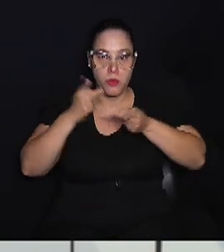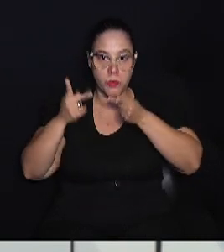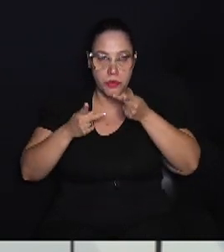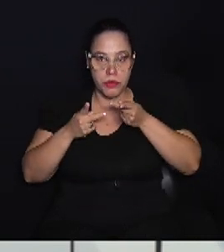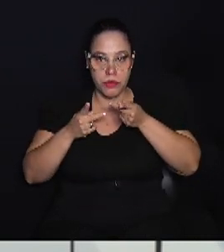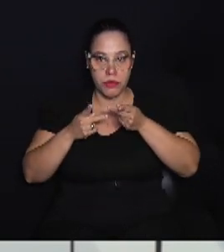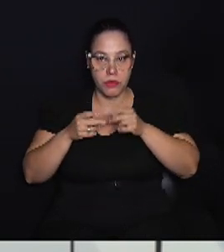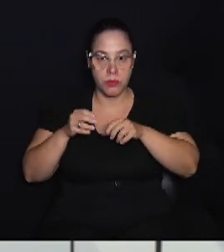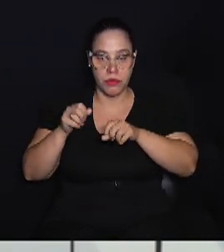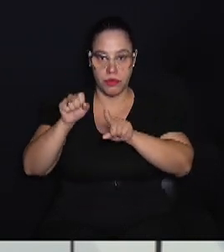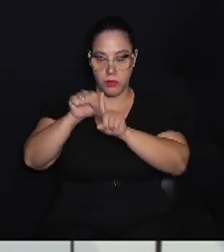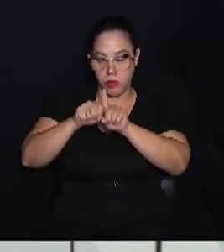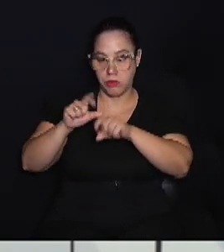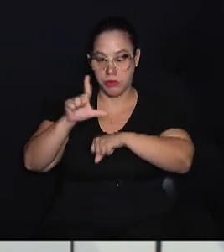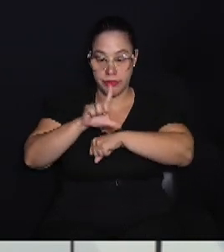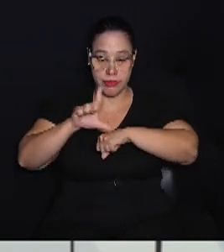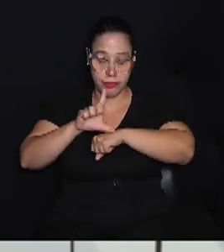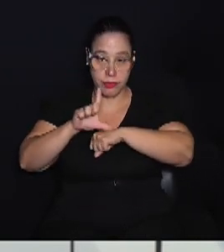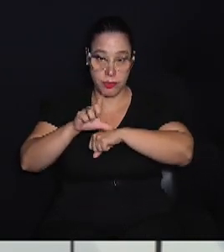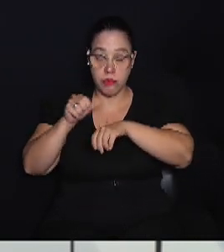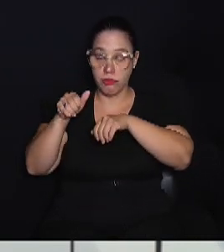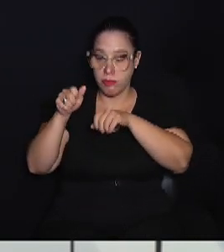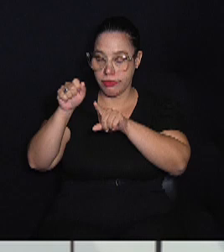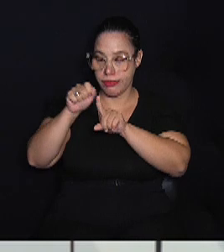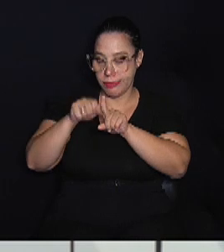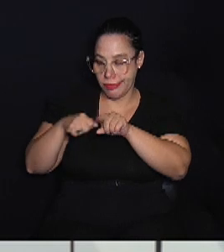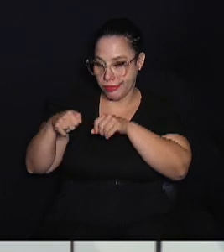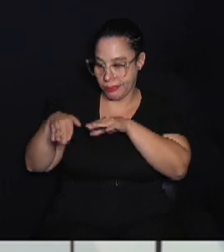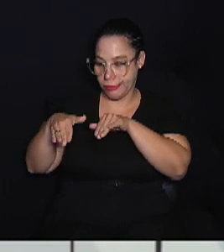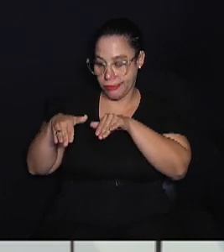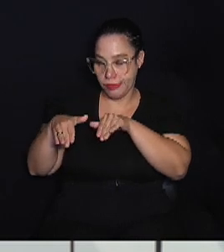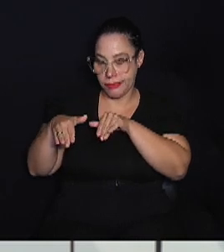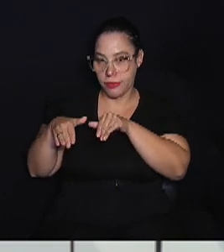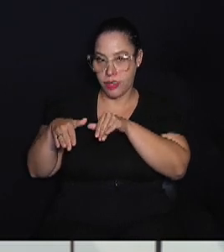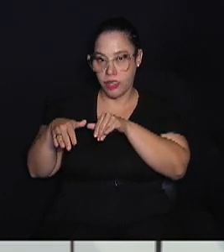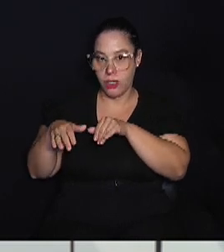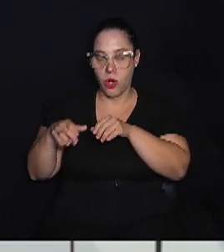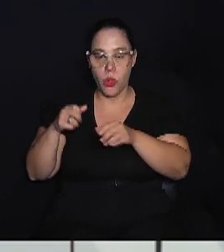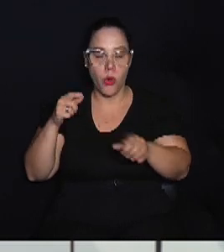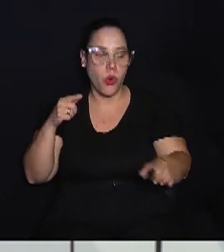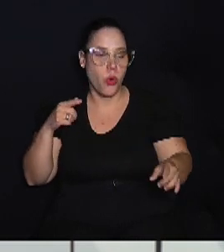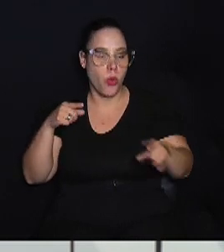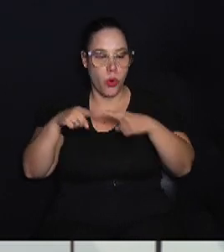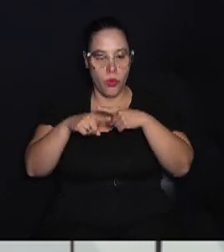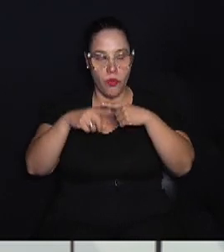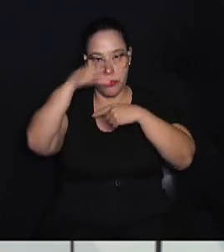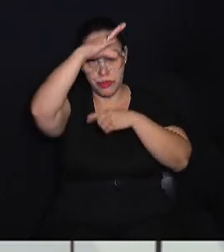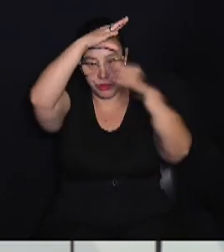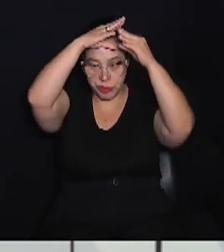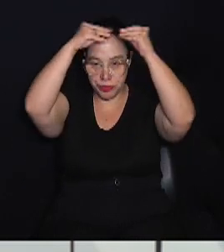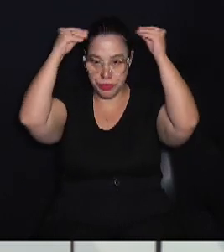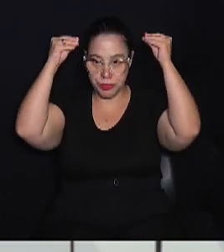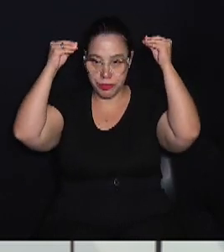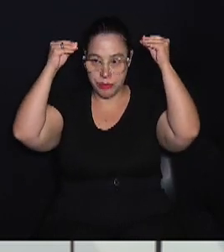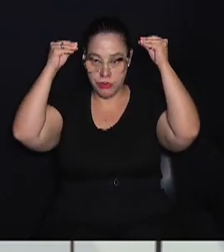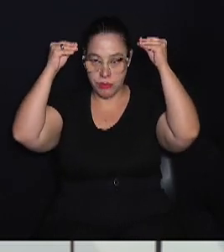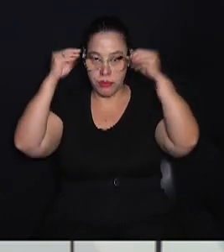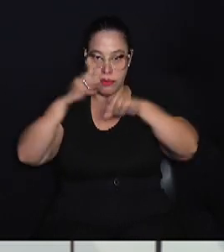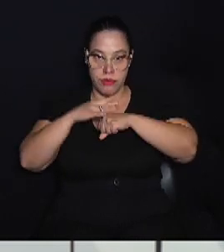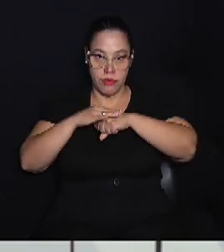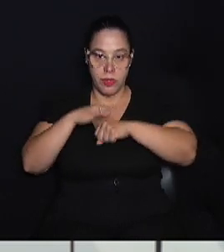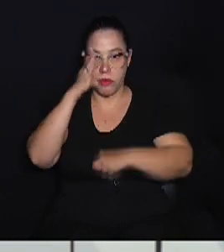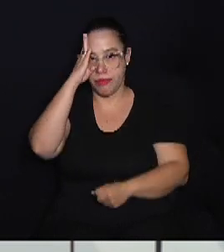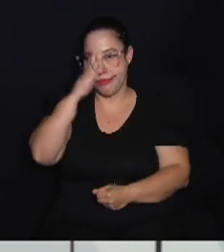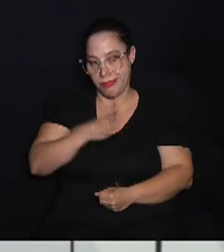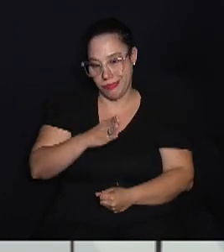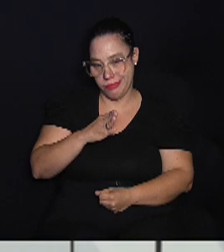o Setembro Lilás, o mês da corrida contra o Alzheimer. A doença do Alzheimer é o principal